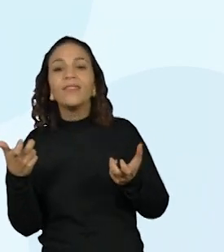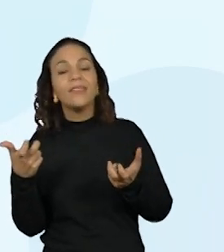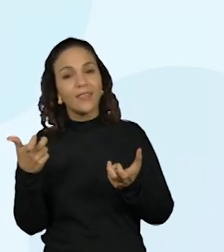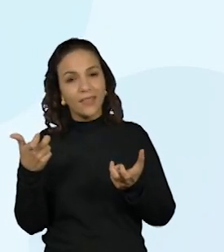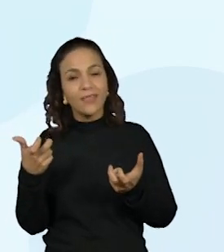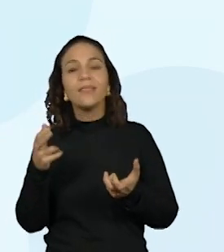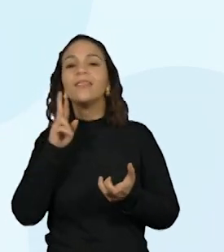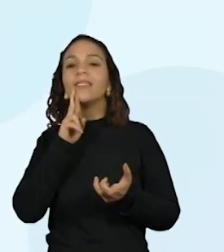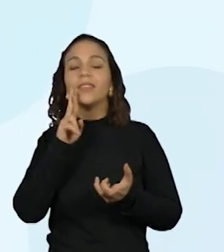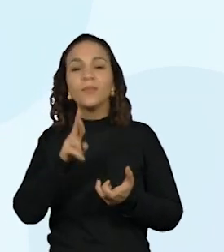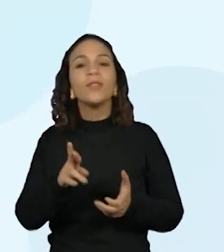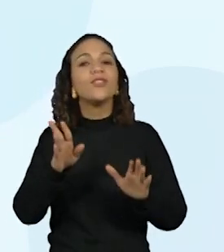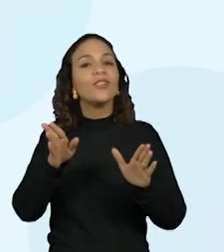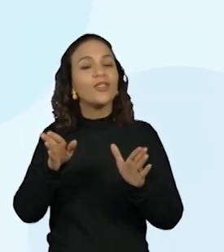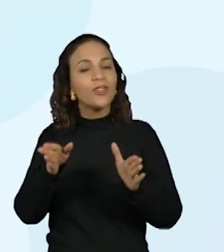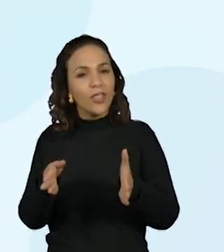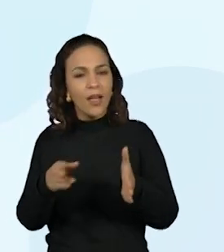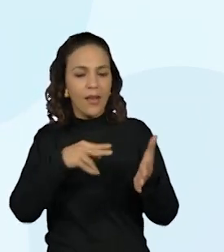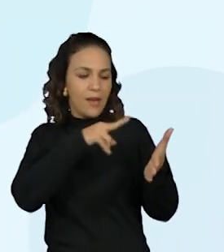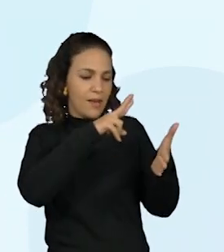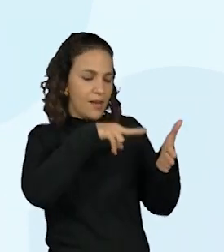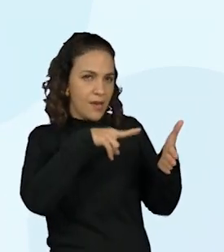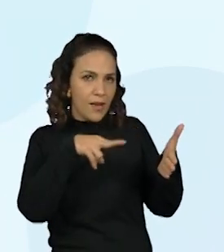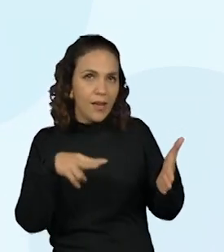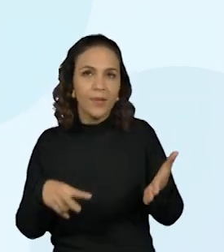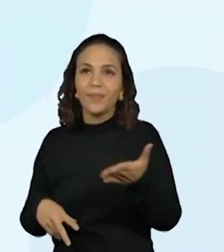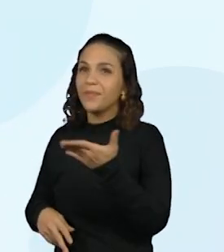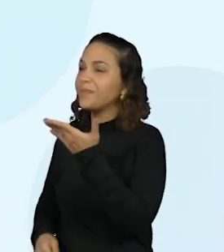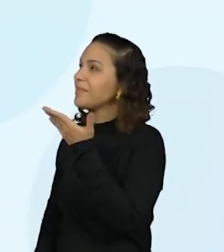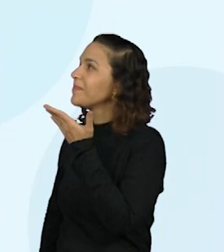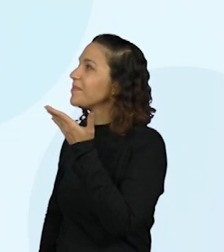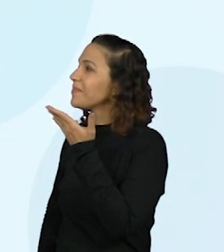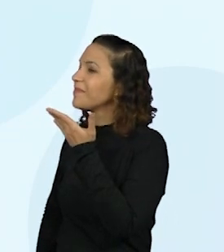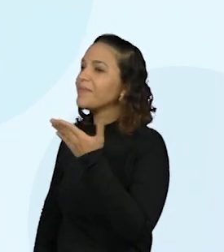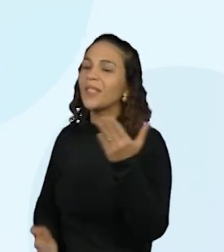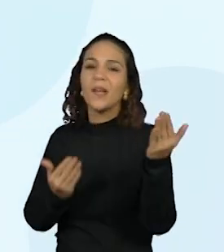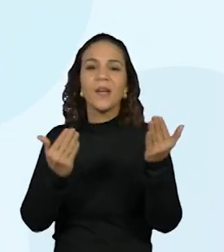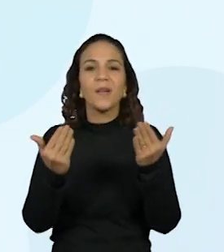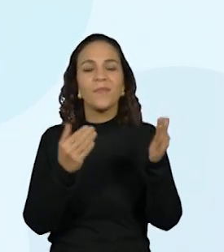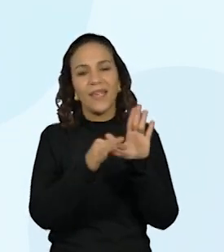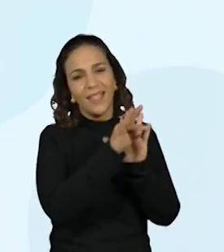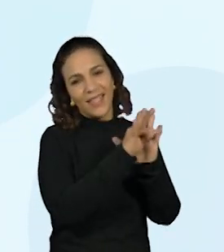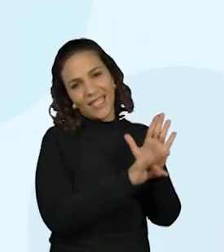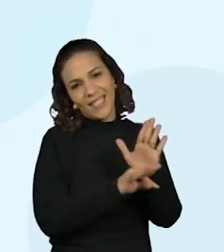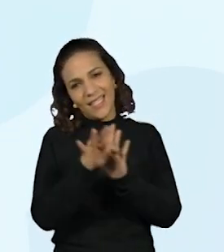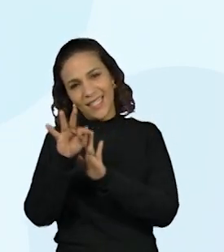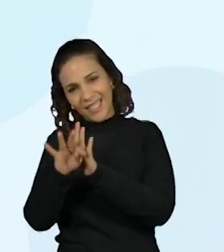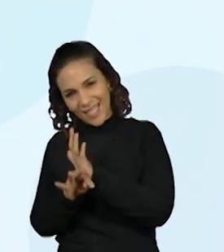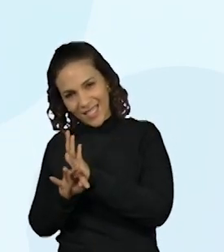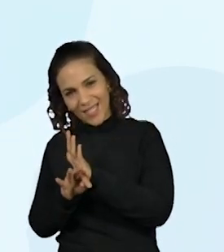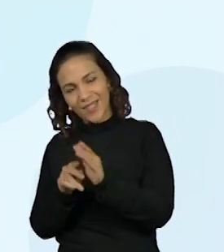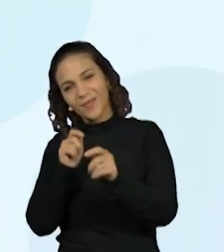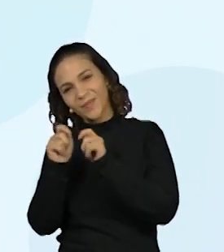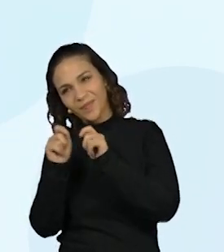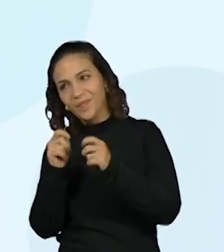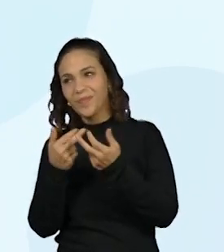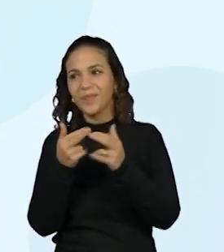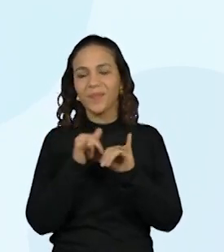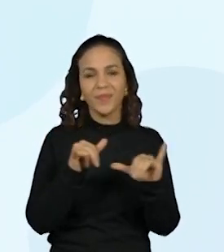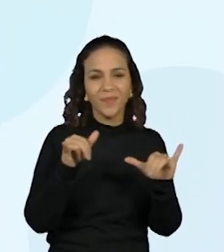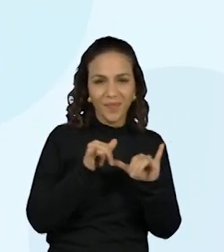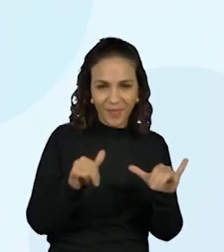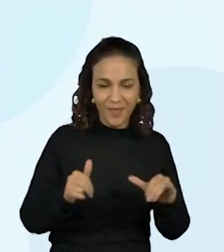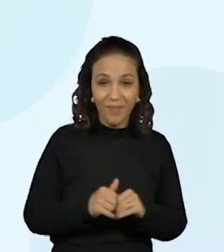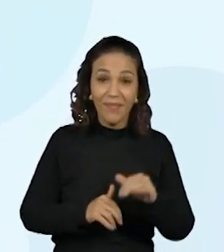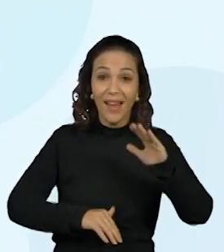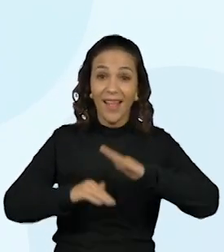já veio. Fizemos a leitura, compreensão e comparação de dois textos, entrevista e notícia.